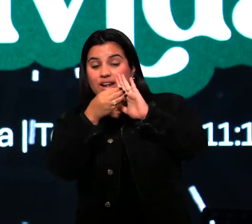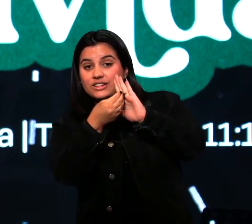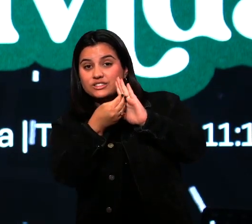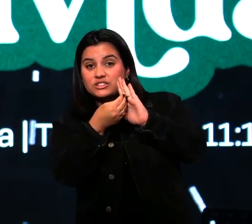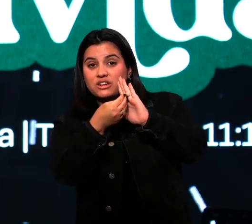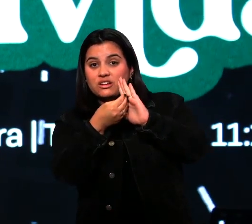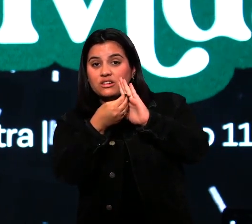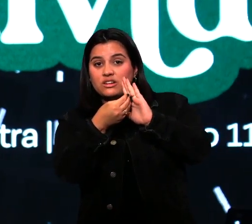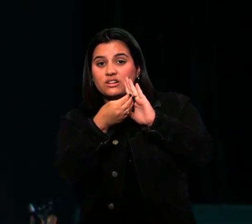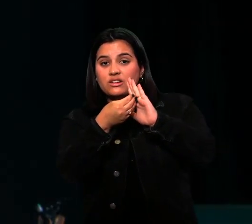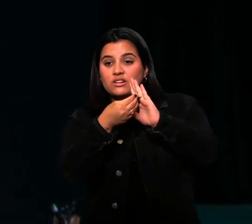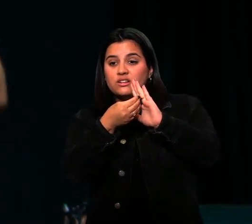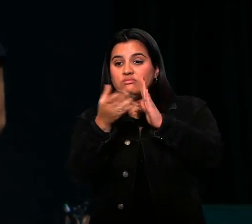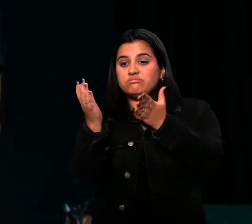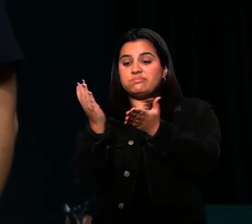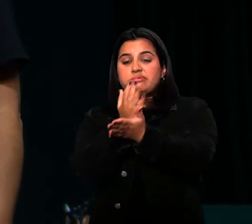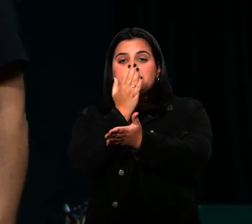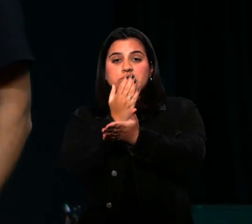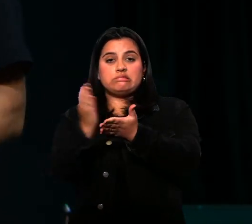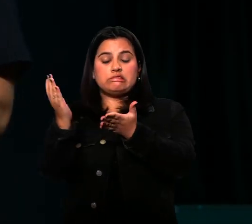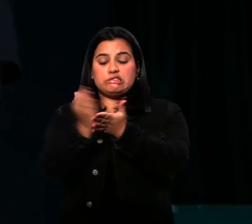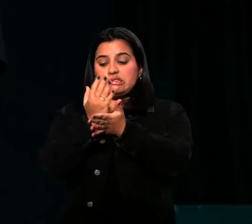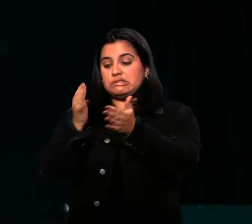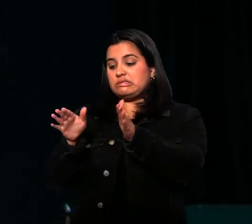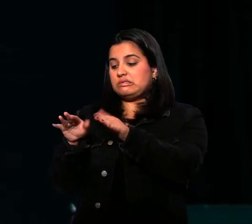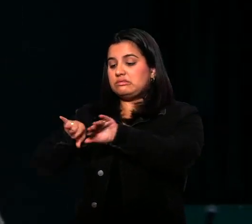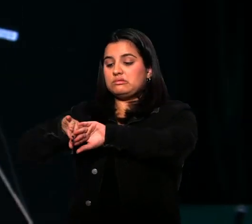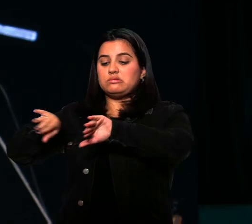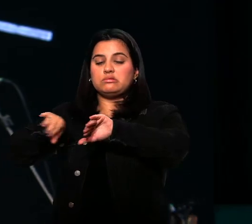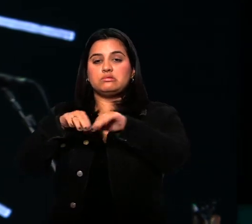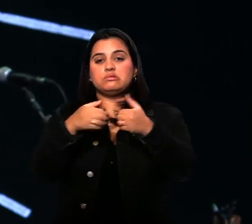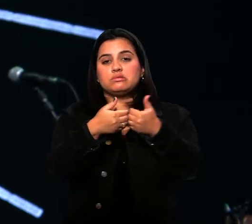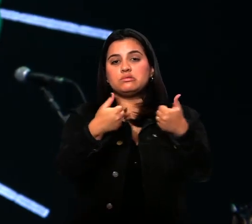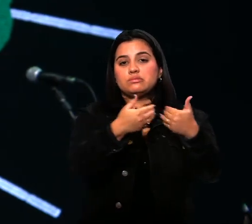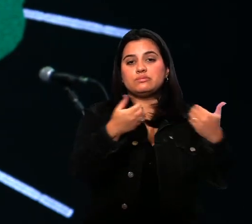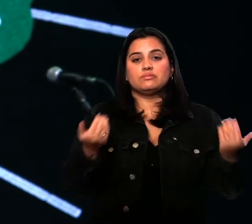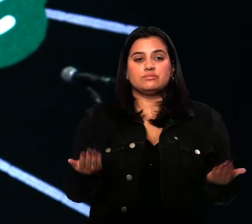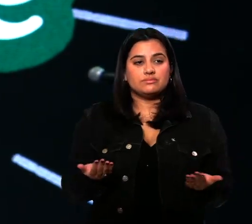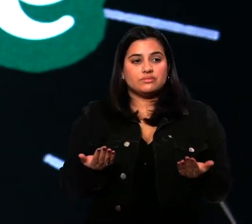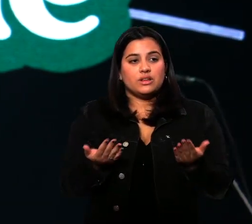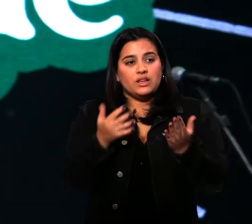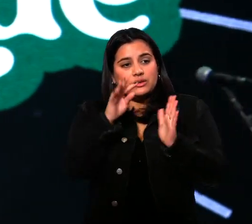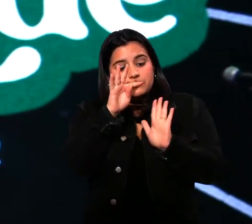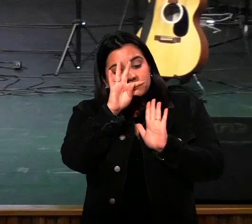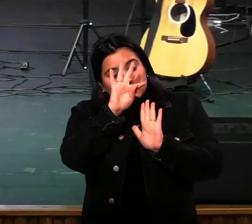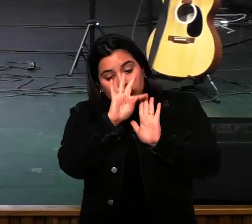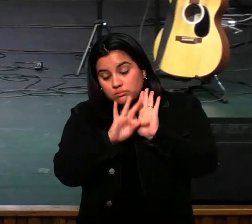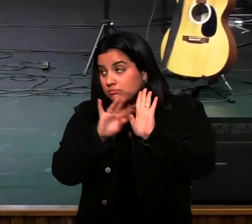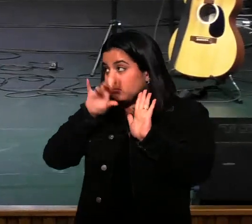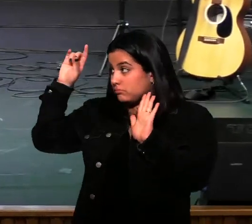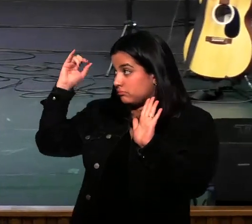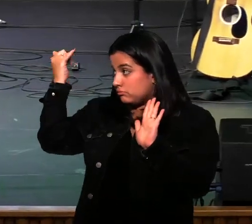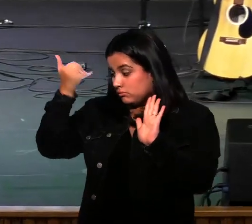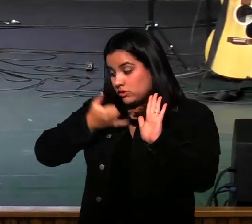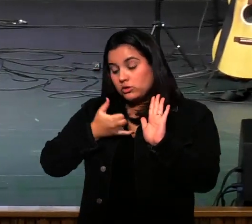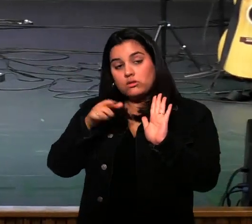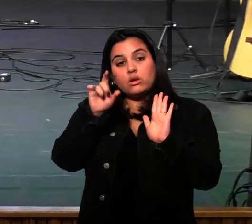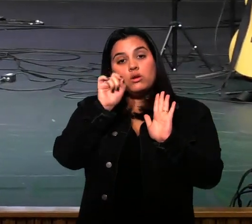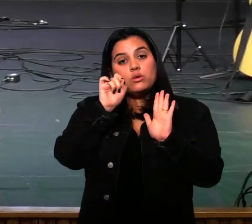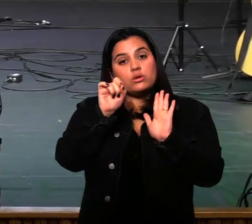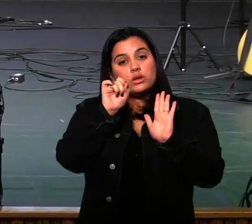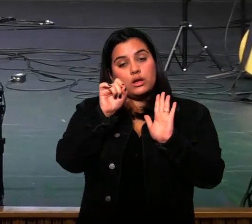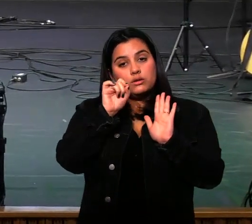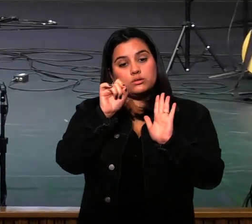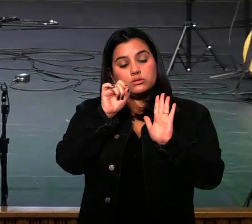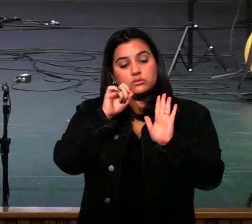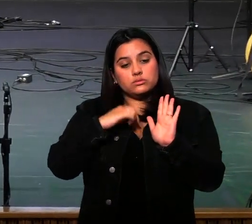Em facções, grupos e tantas outras coisas. E um dos textos que Deus falou mais no meu coração quando eu preparava essa mensagem, já é logo no